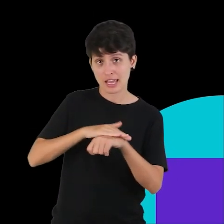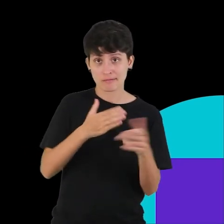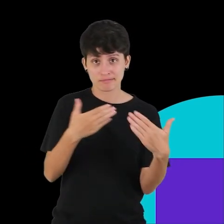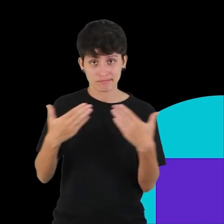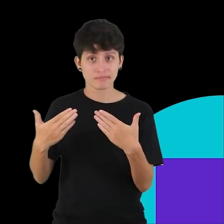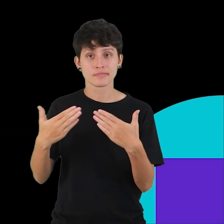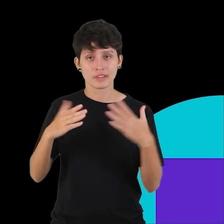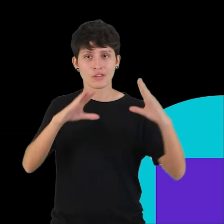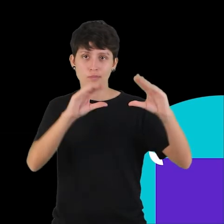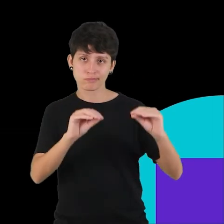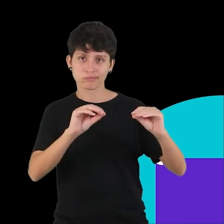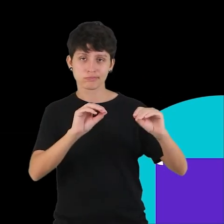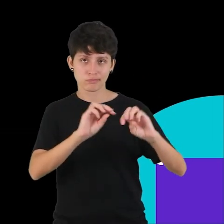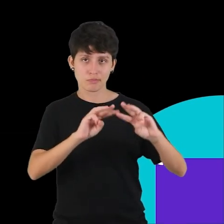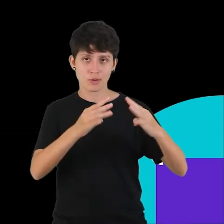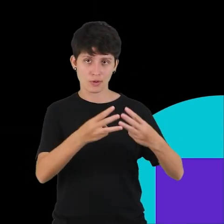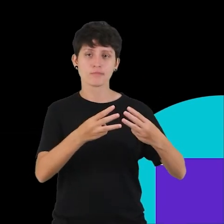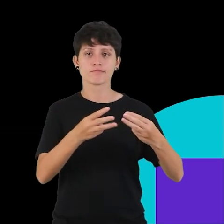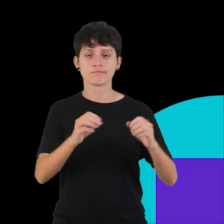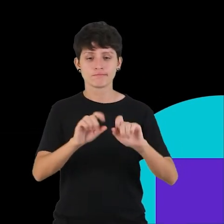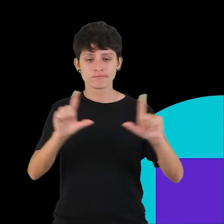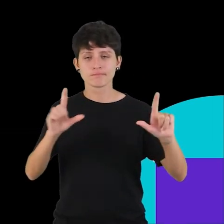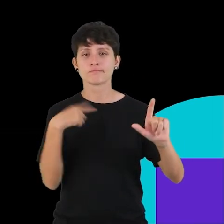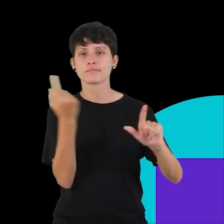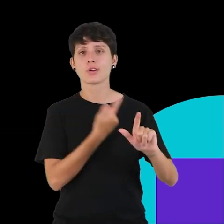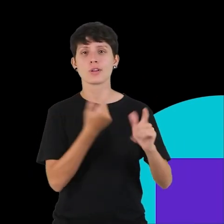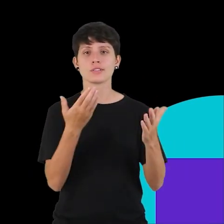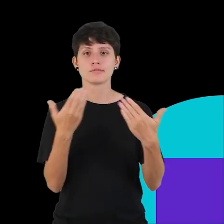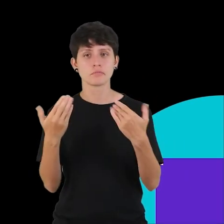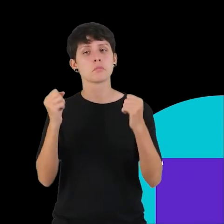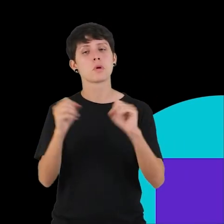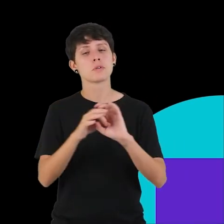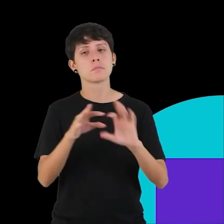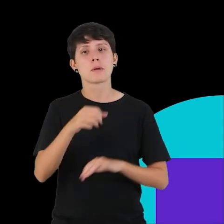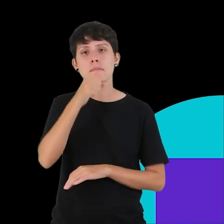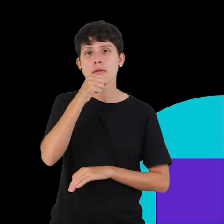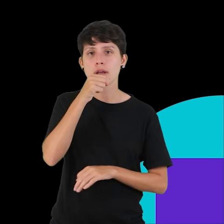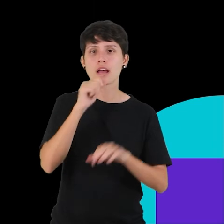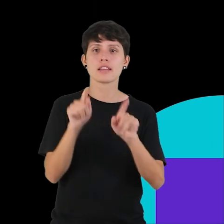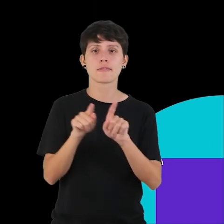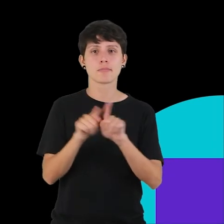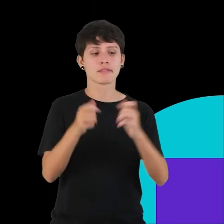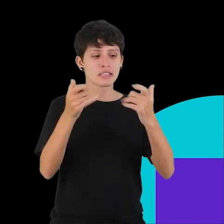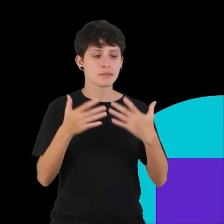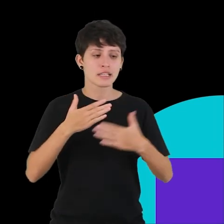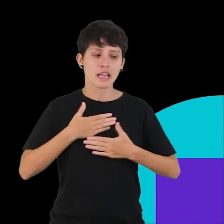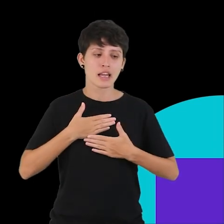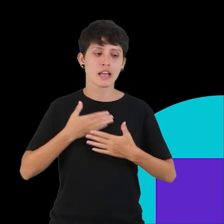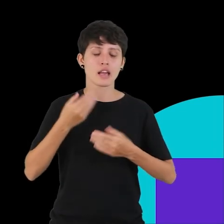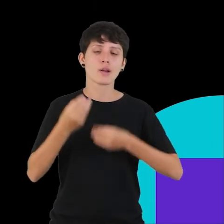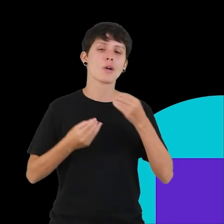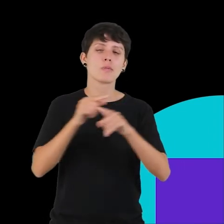de, por exemplo, se a gente pegar a questão do aquecimento global, das mudanças climáticas, a gente pode chegar num ponto que vai entrar